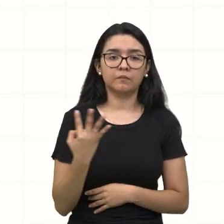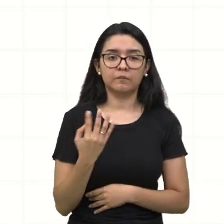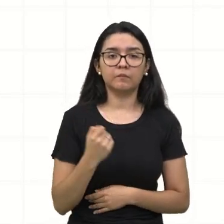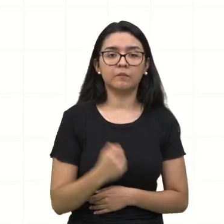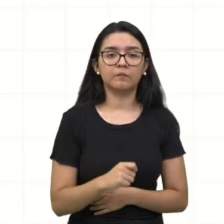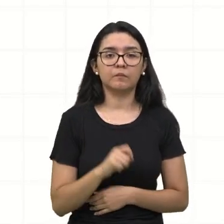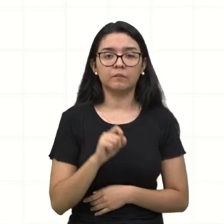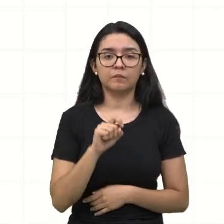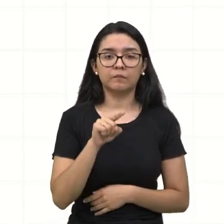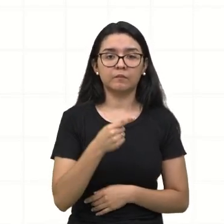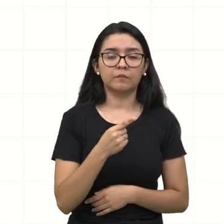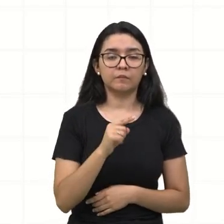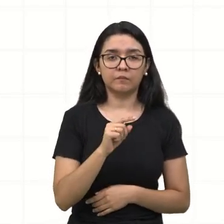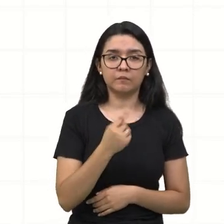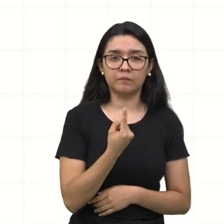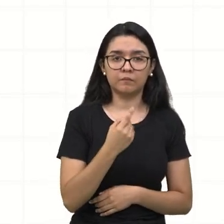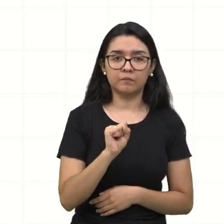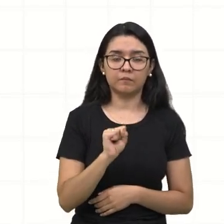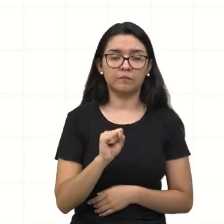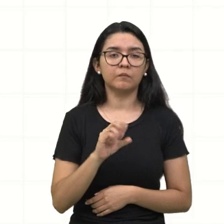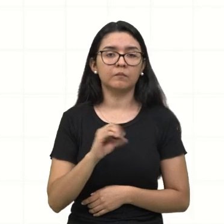né?